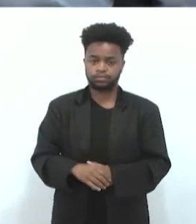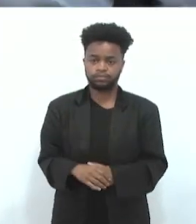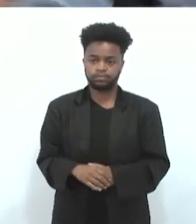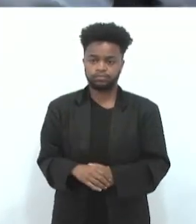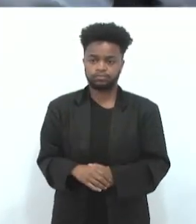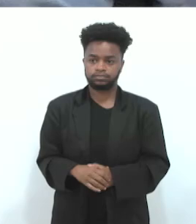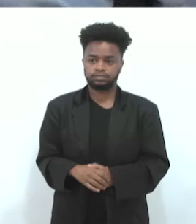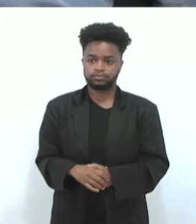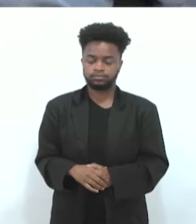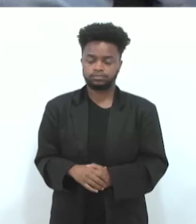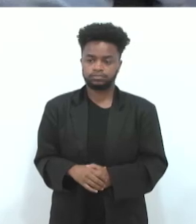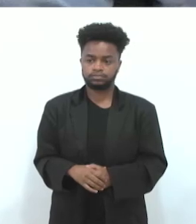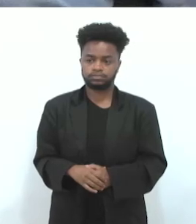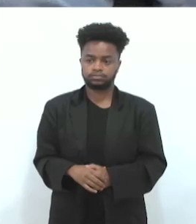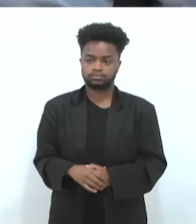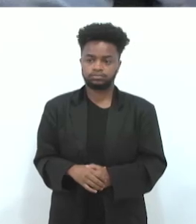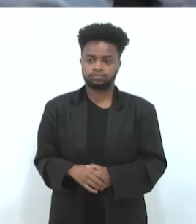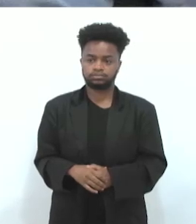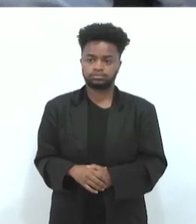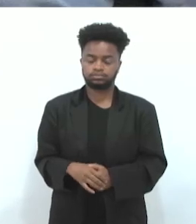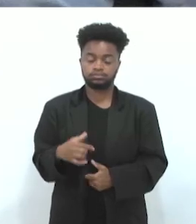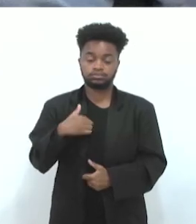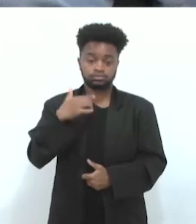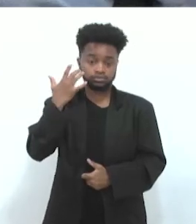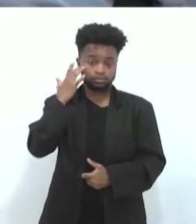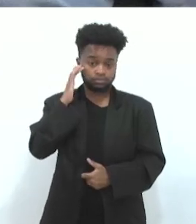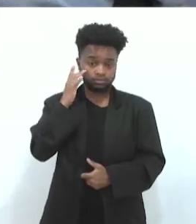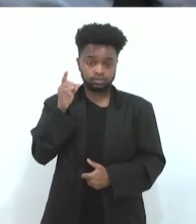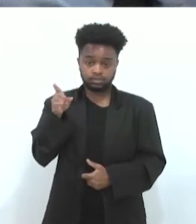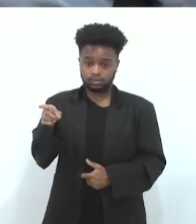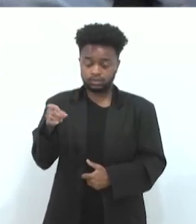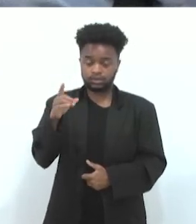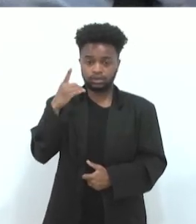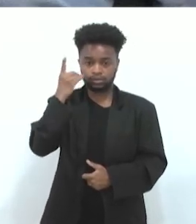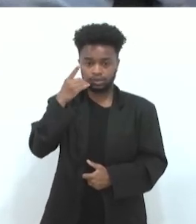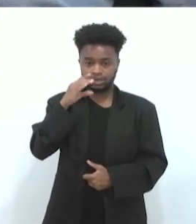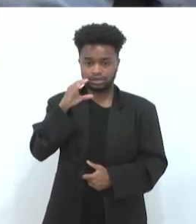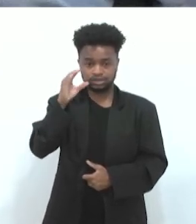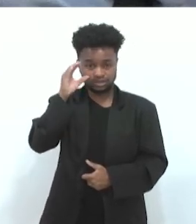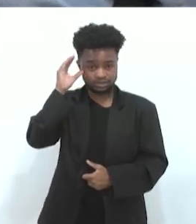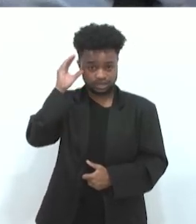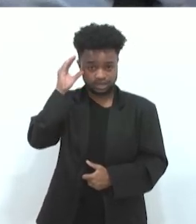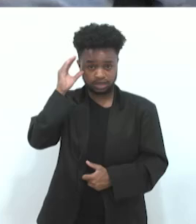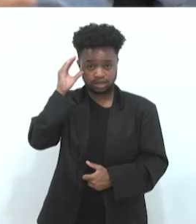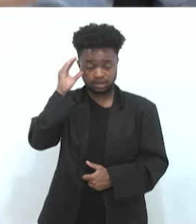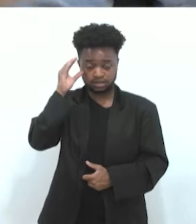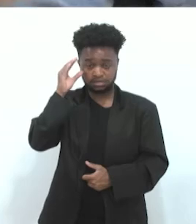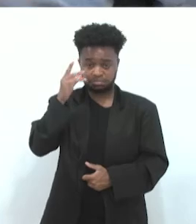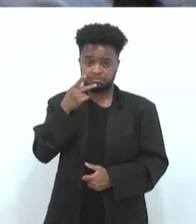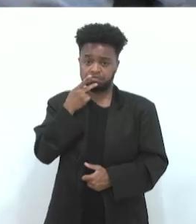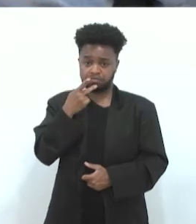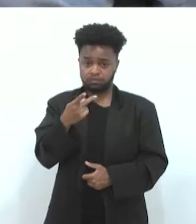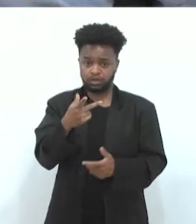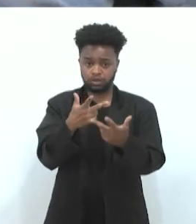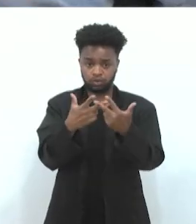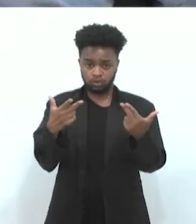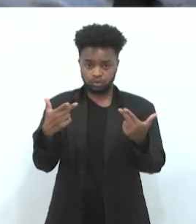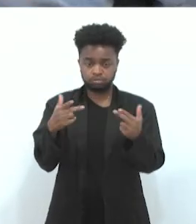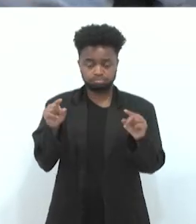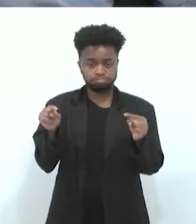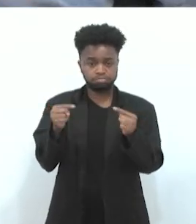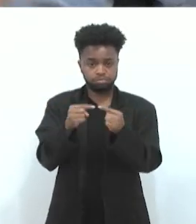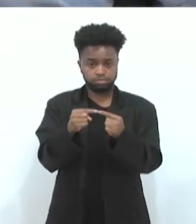Eu acho que as observações da deputada Célia guardam bom senso. Eu não fiz